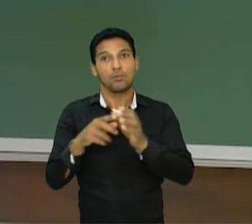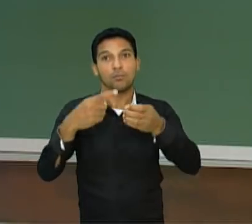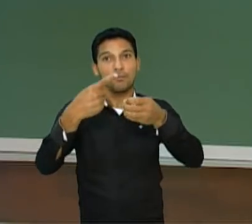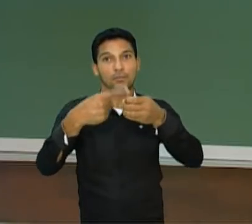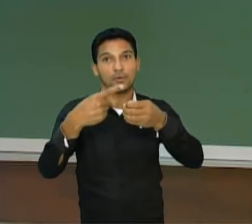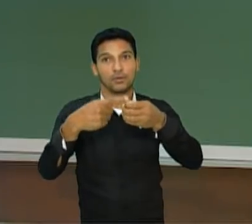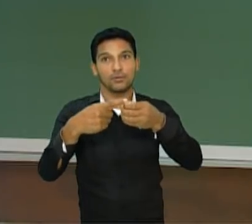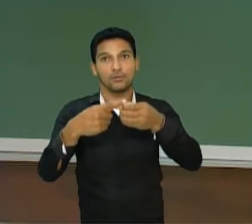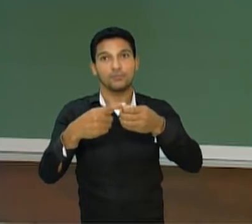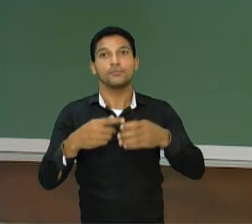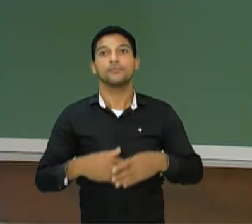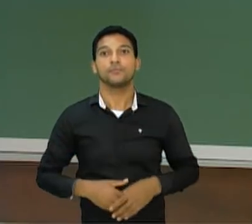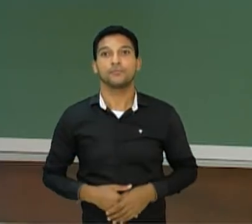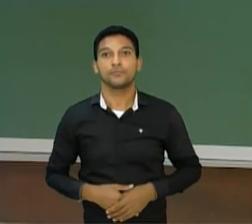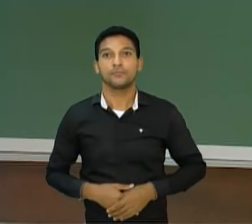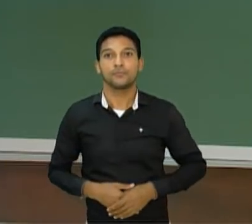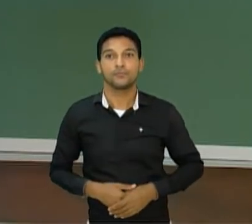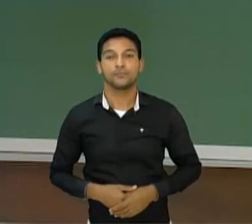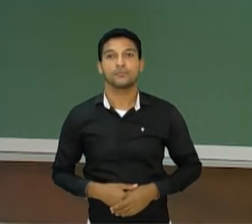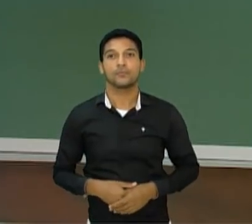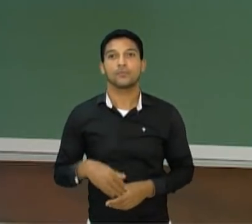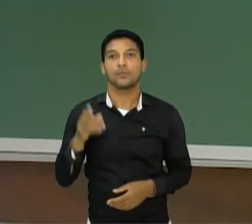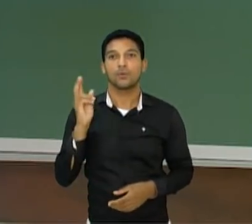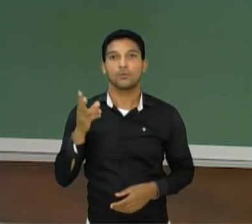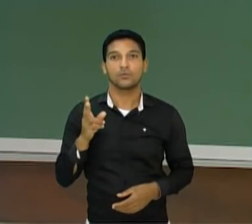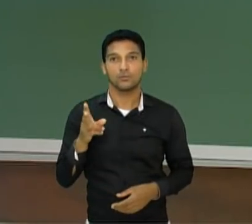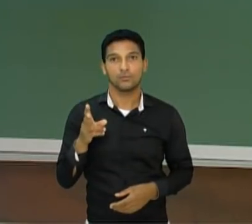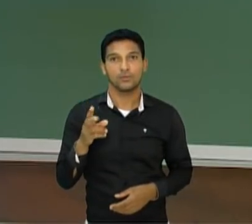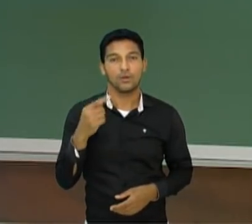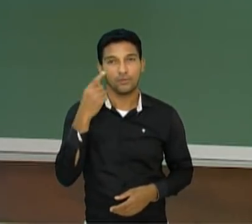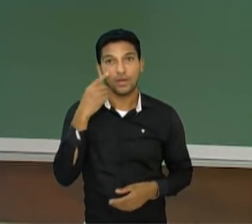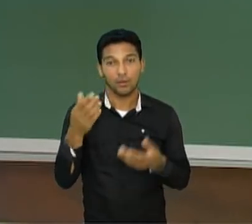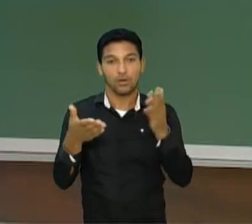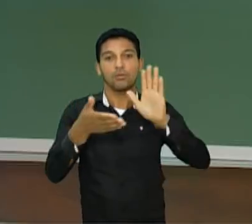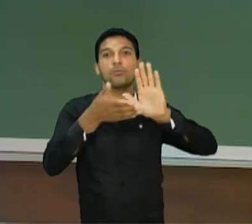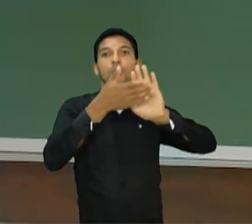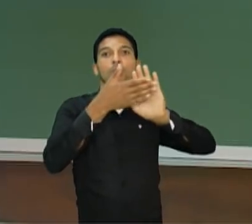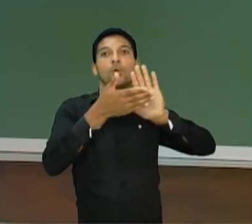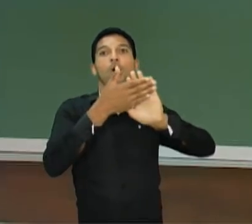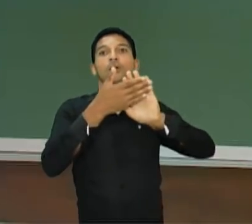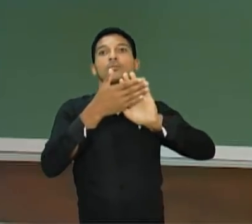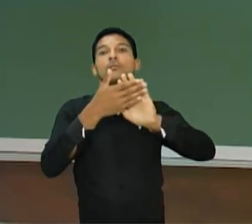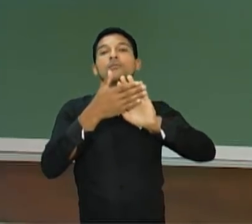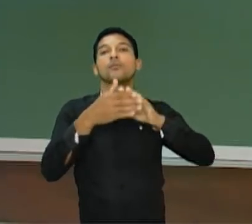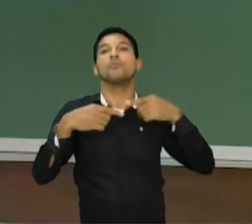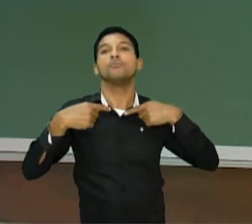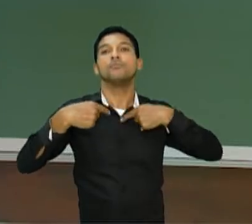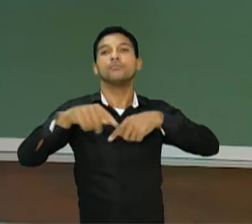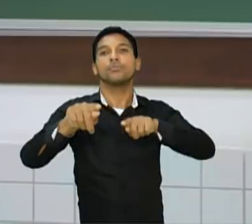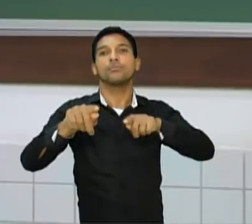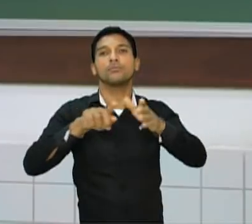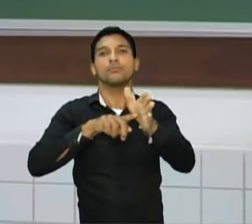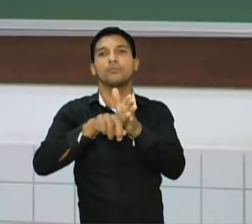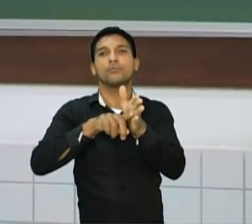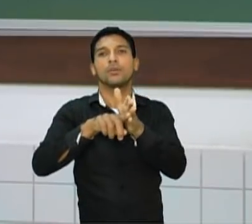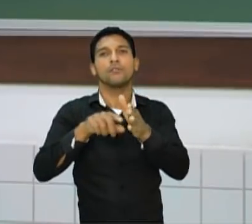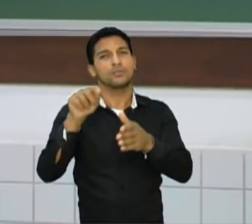como entre elas a Escola Humanitária de Paranaguá, em fins do século XIX e início do